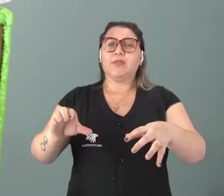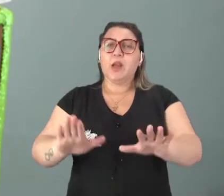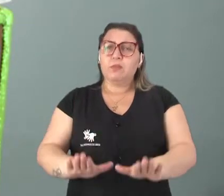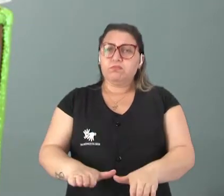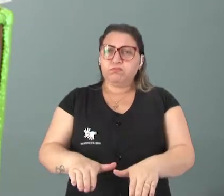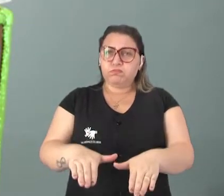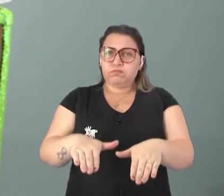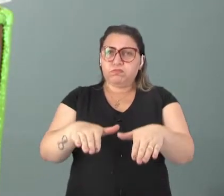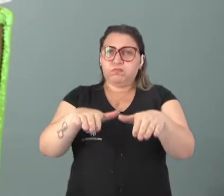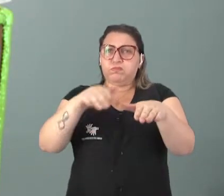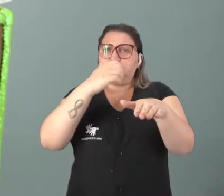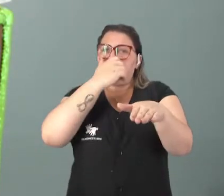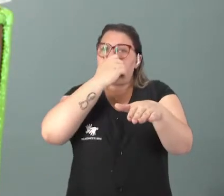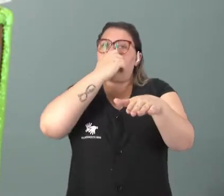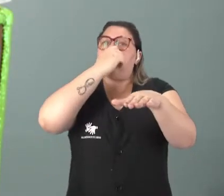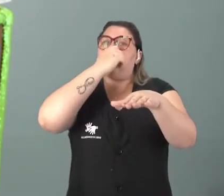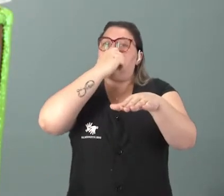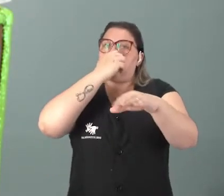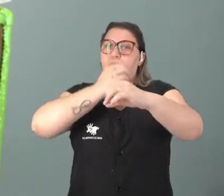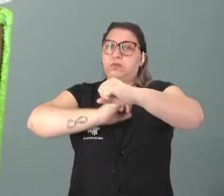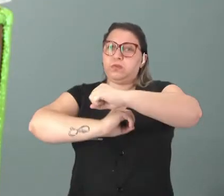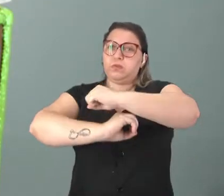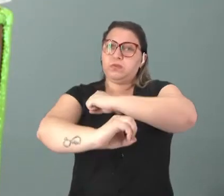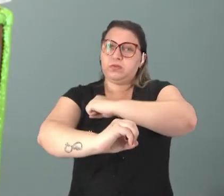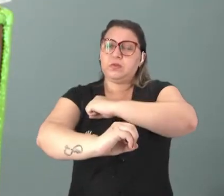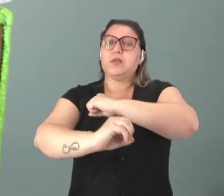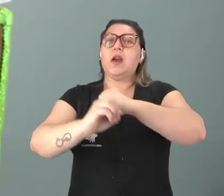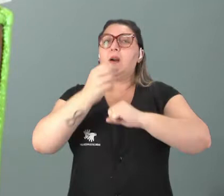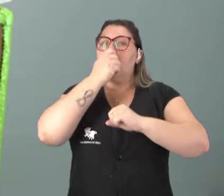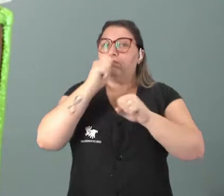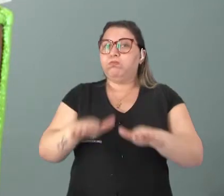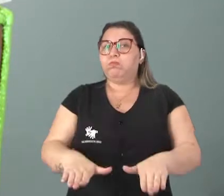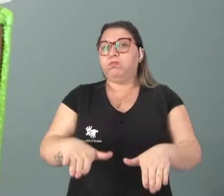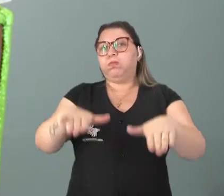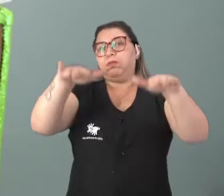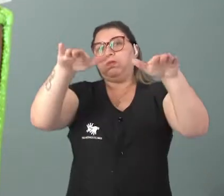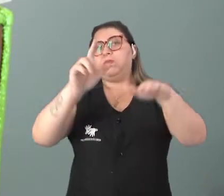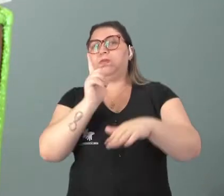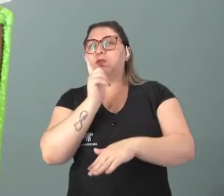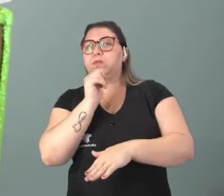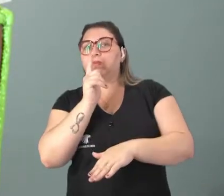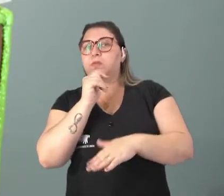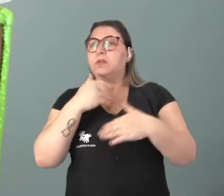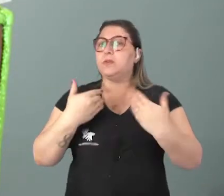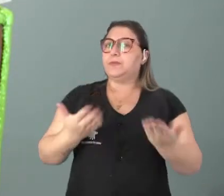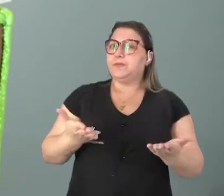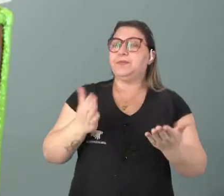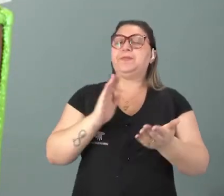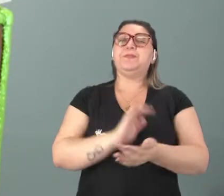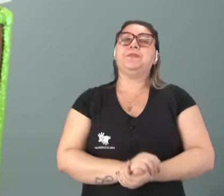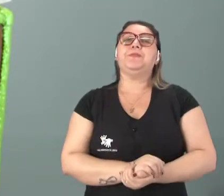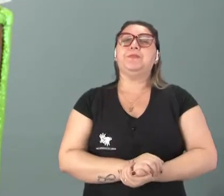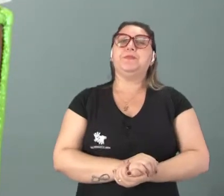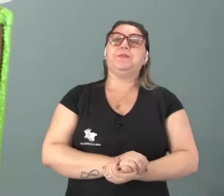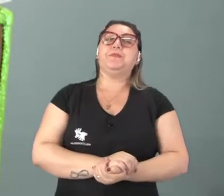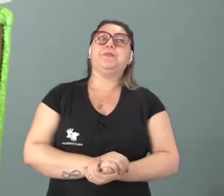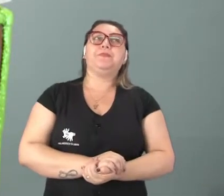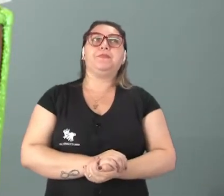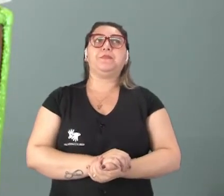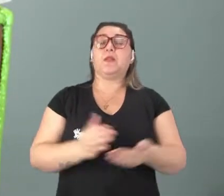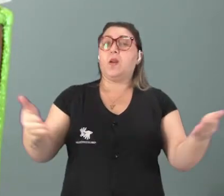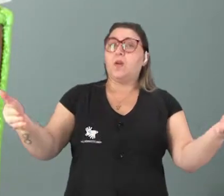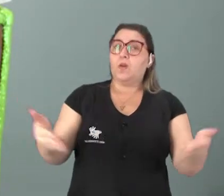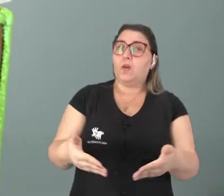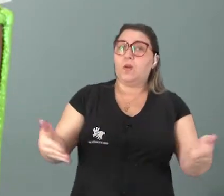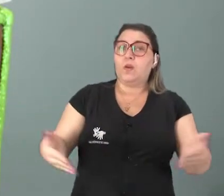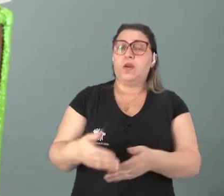vai, entope os bueiros e causa as enchentes. Isso mesmo. Então, hoje